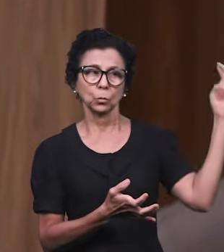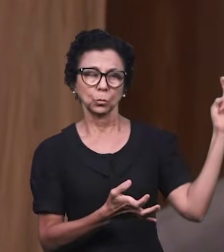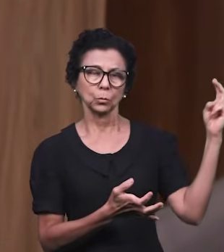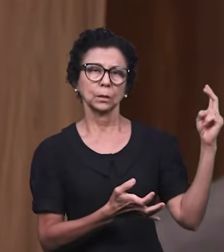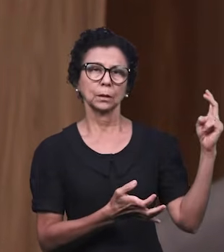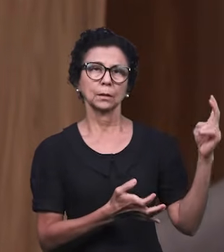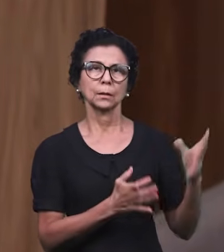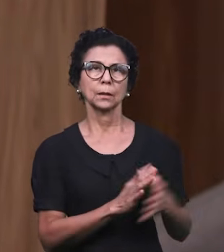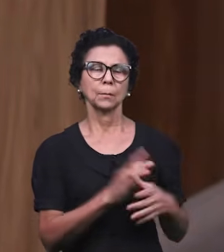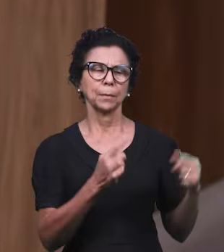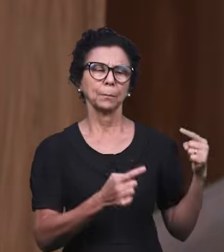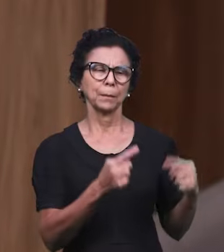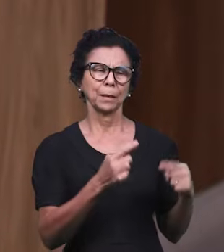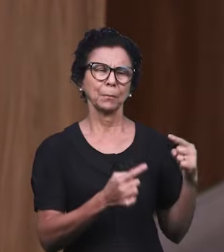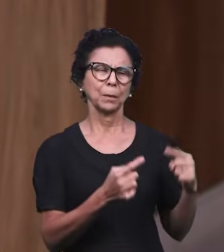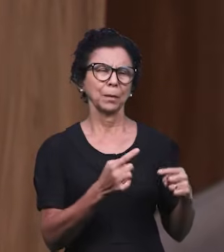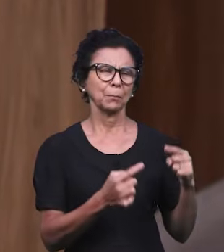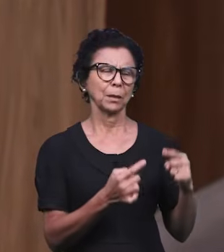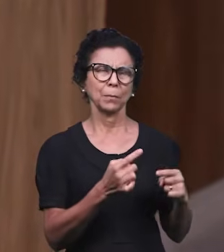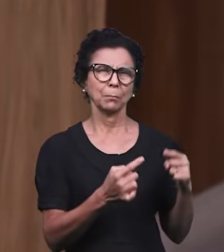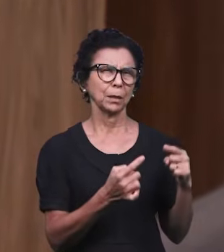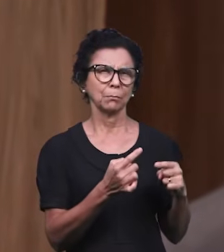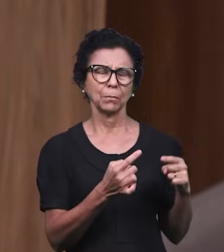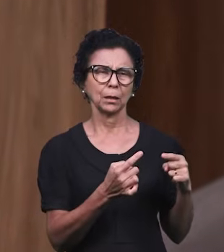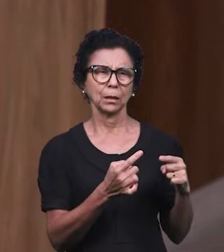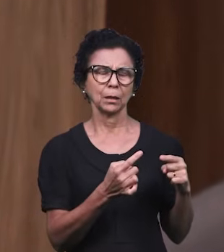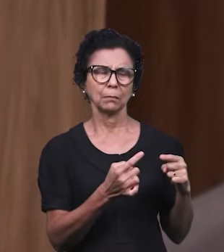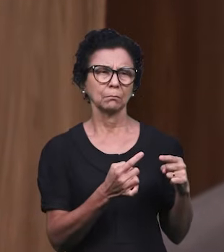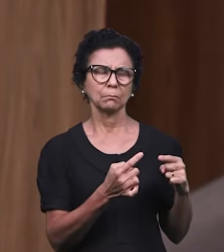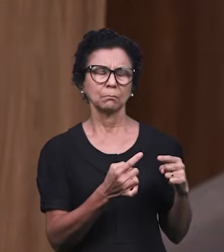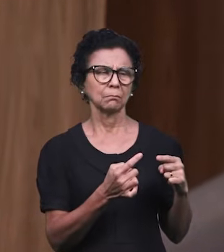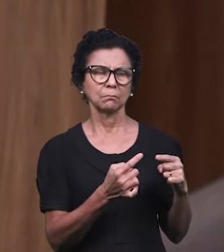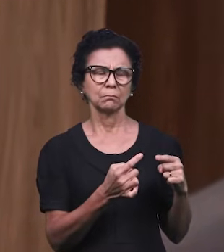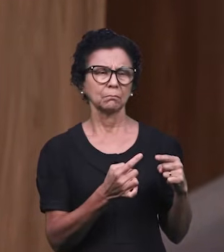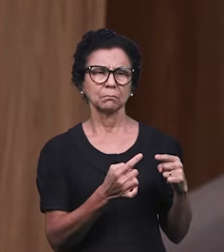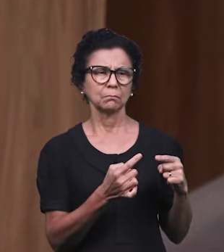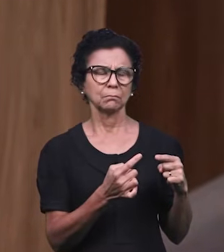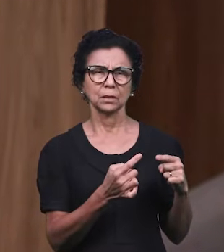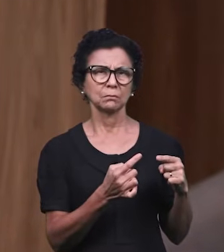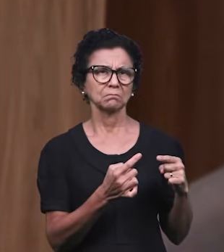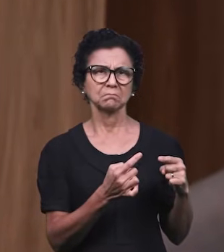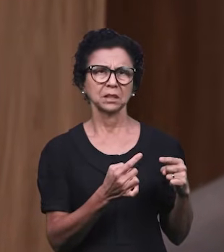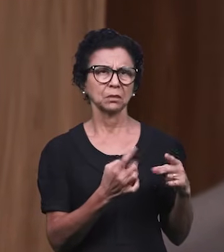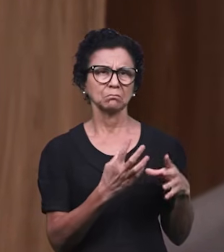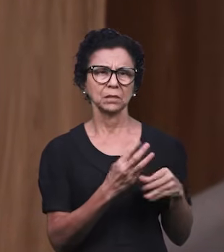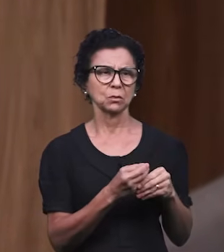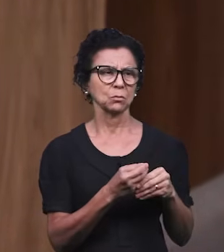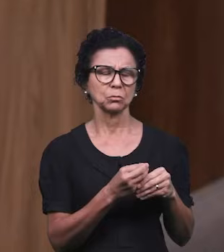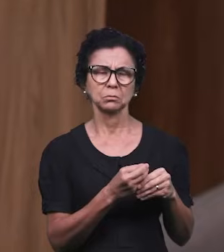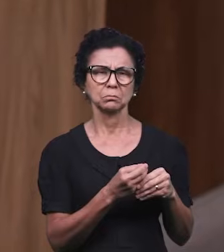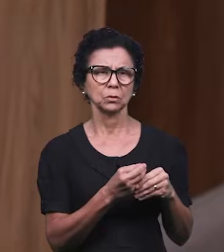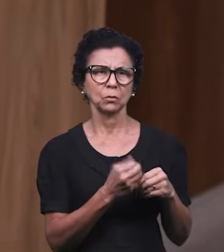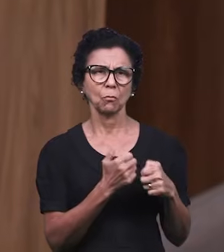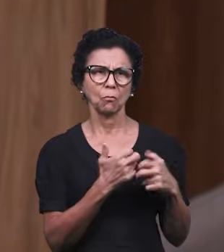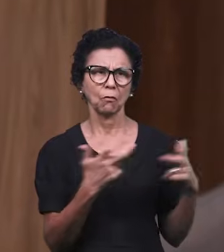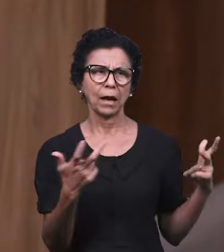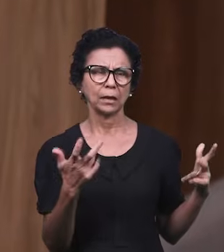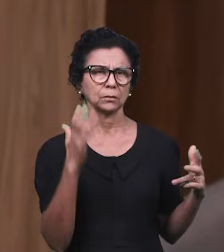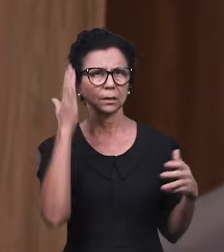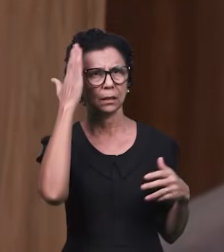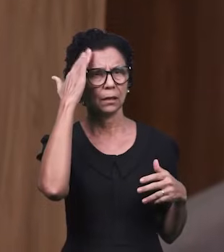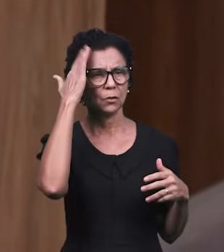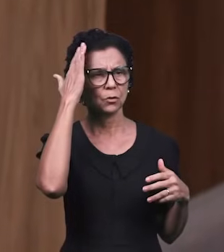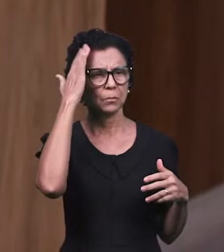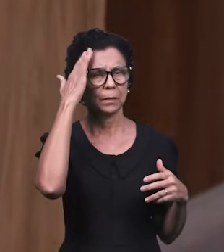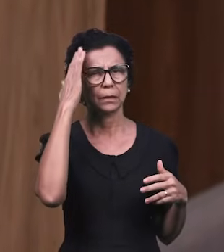discussões intermináveis que não se chega a uma conclusão, ou se chegam a várias conclusões, as